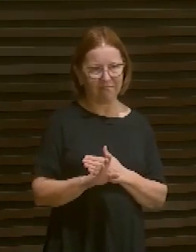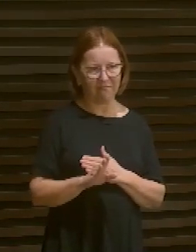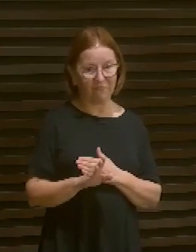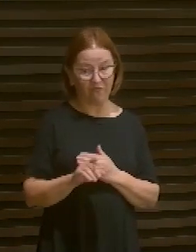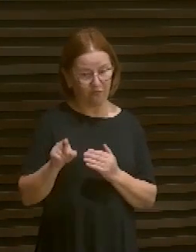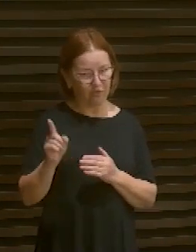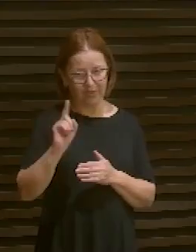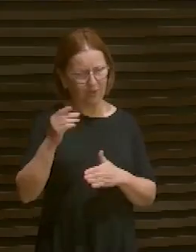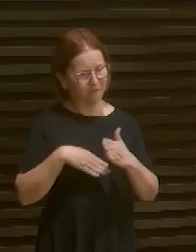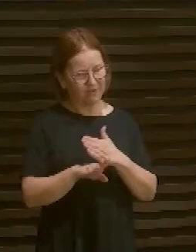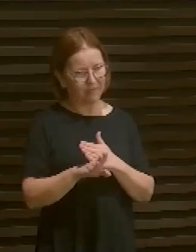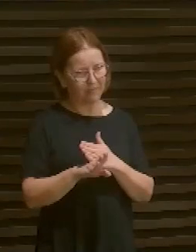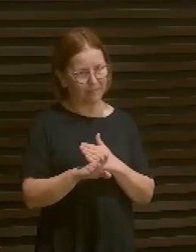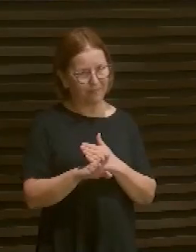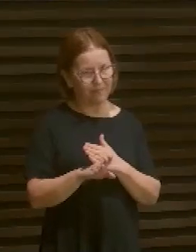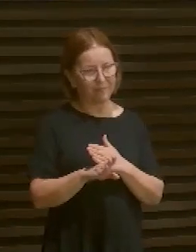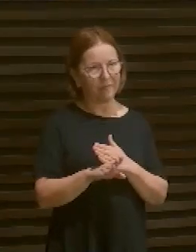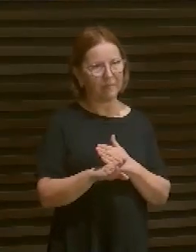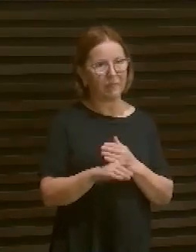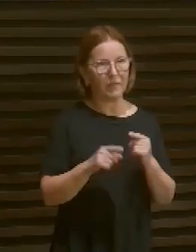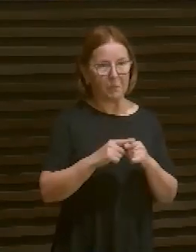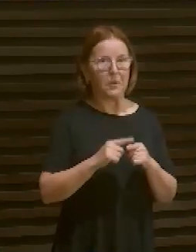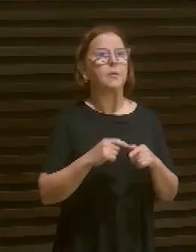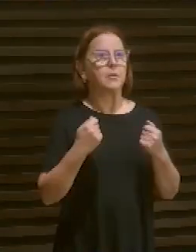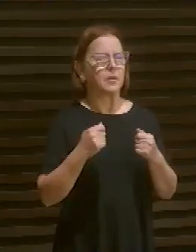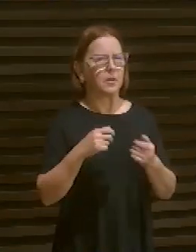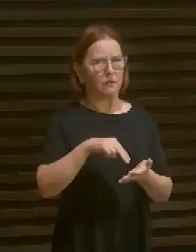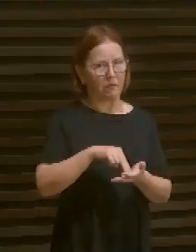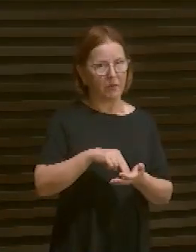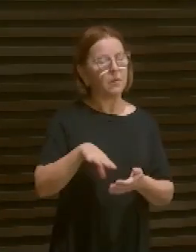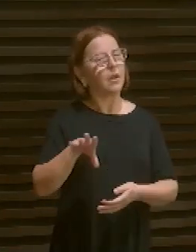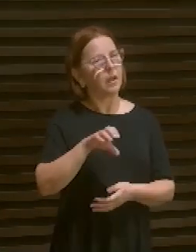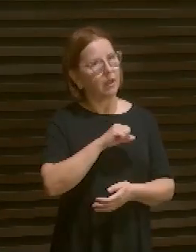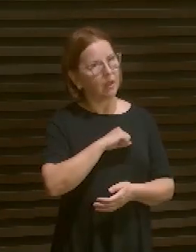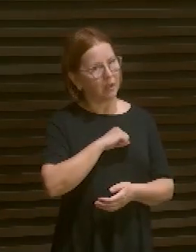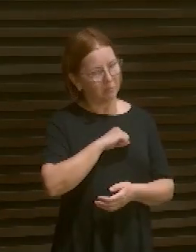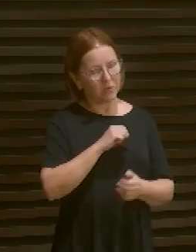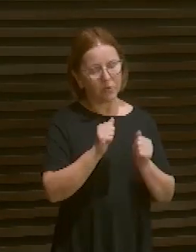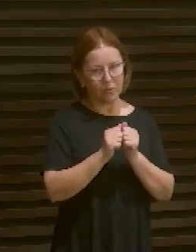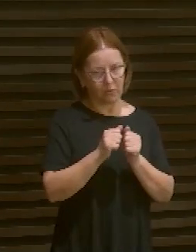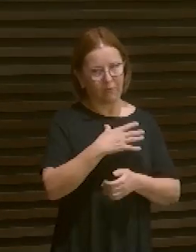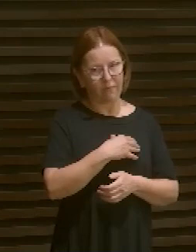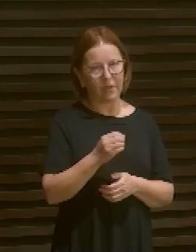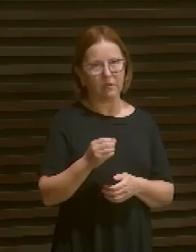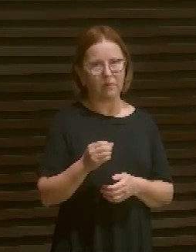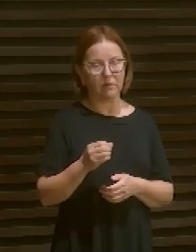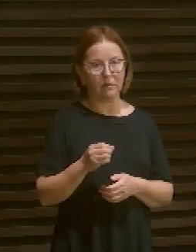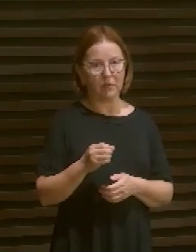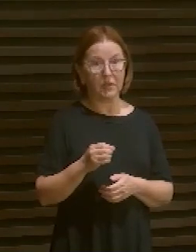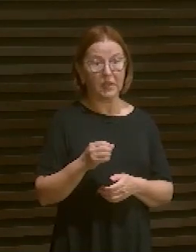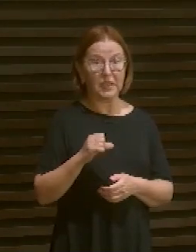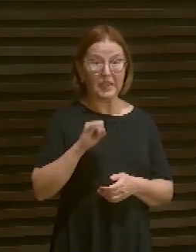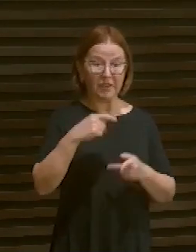Você não vai. Porque a gente tem que ser firme e amoroso com os nossos filhos. Quando é não, é